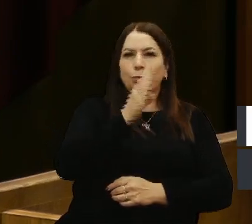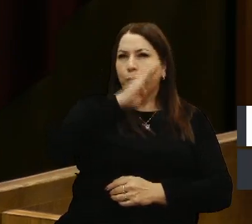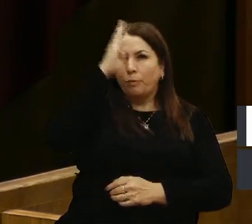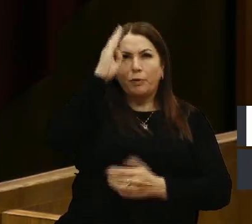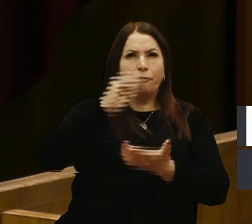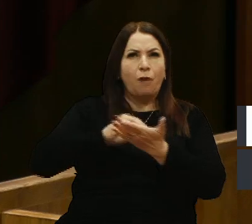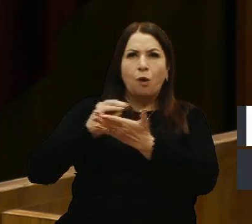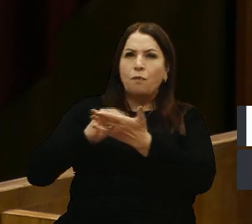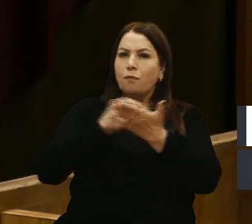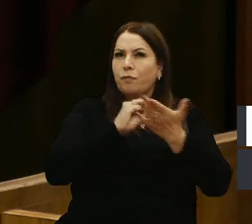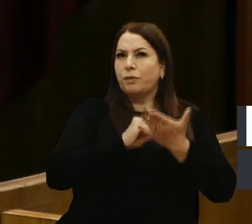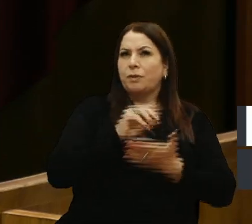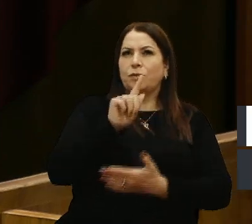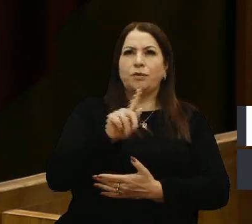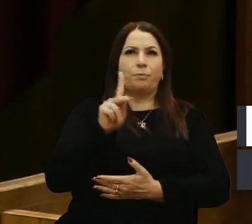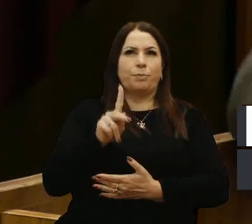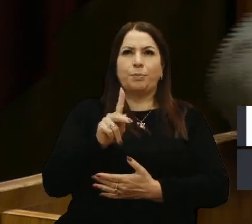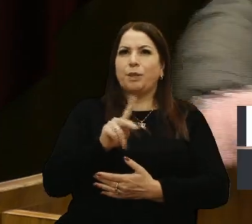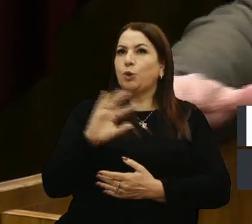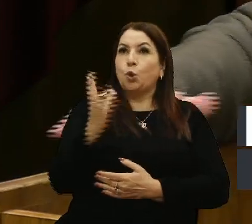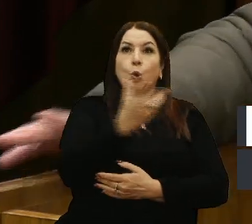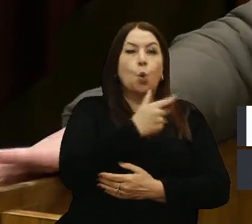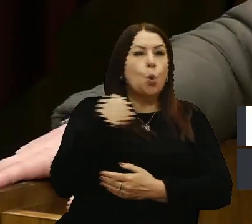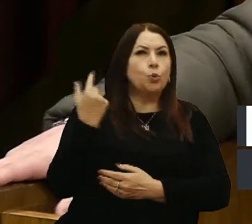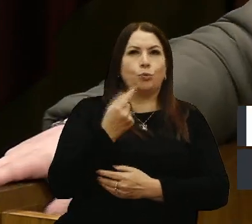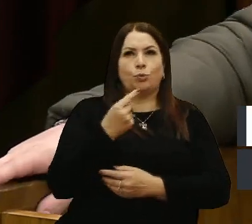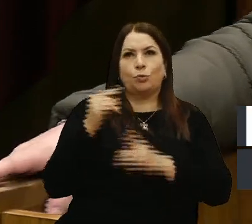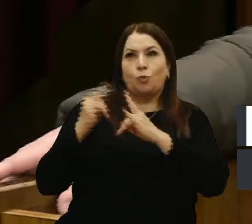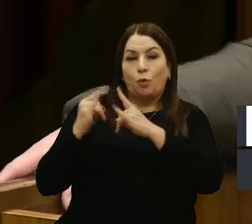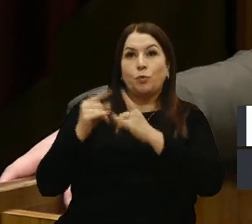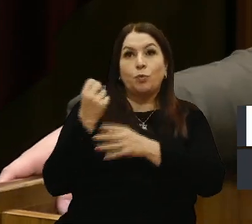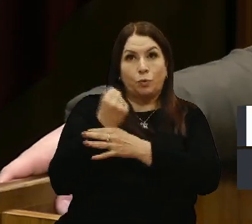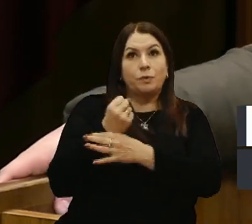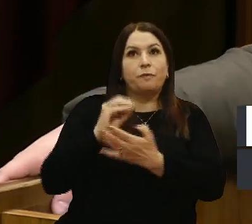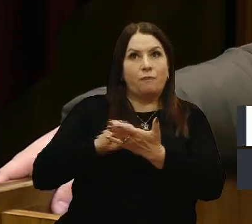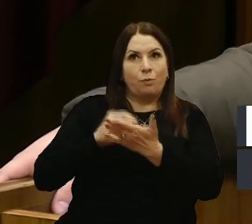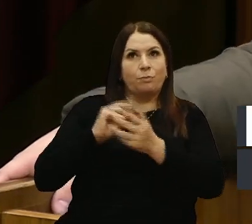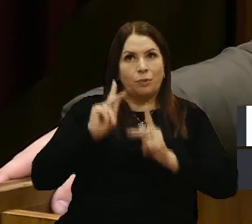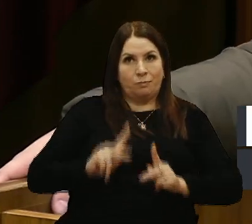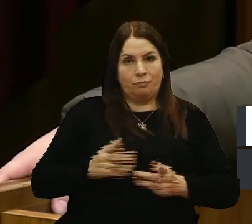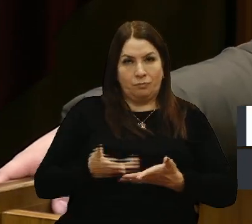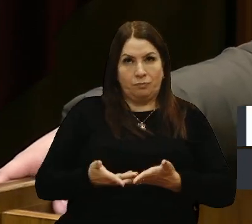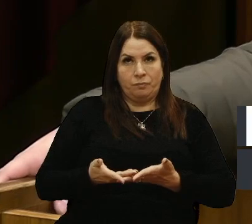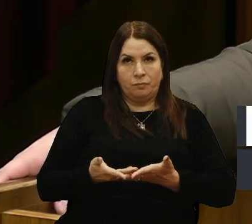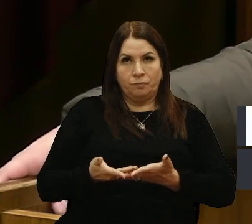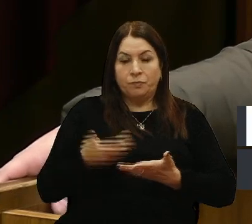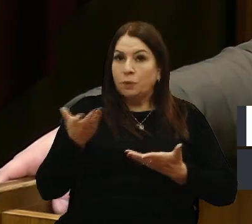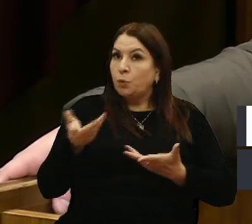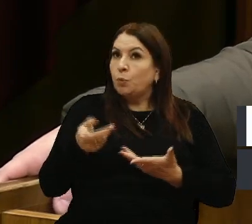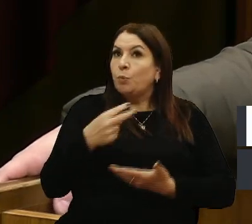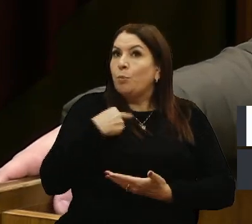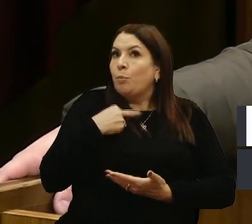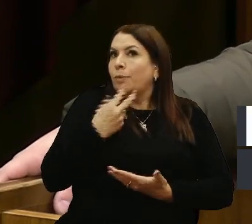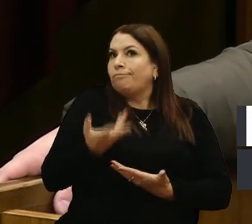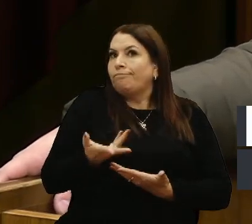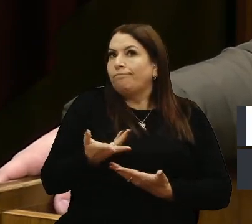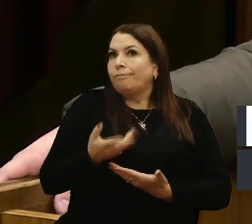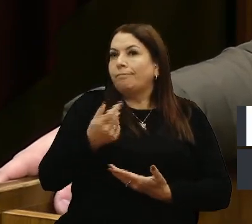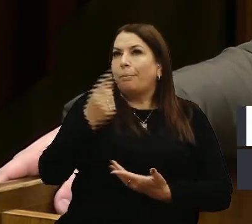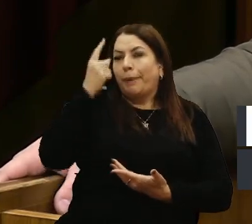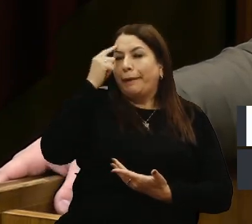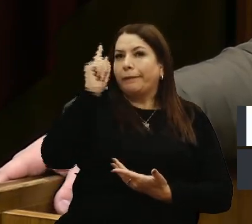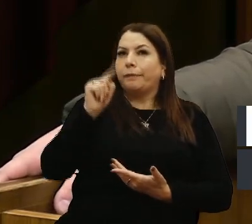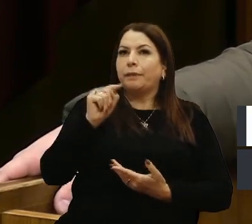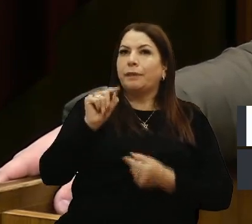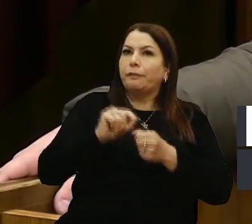Militar, GP, Polícia Penal, todos os órgãos de segurança. Agora, a gente não pode também achar que a